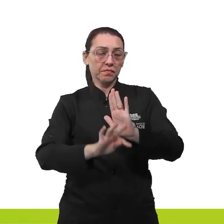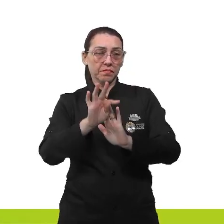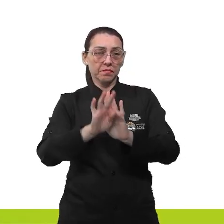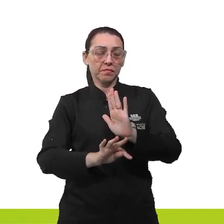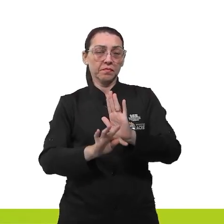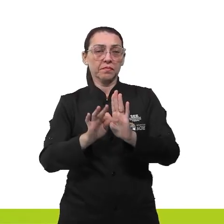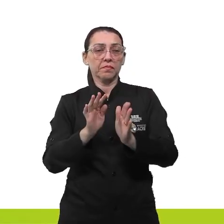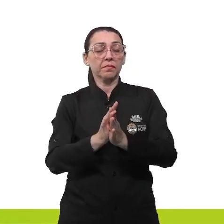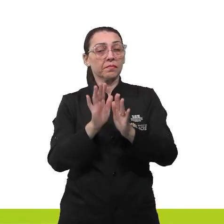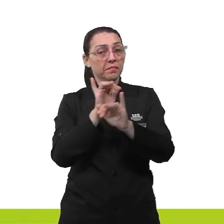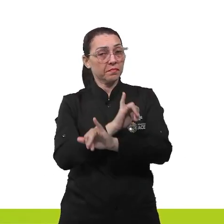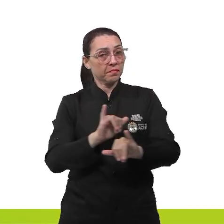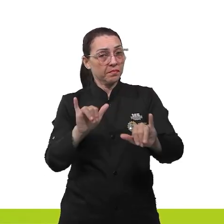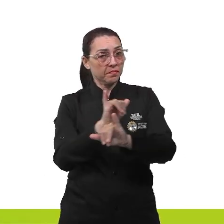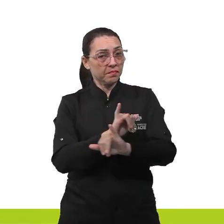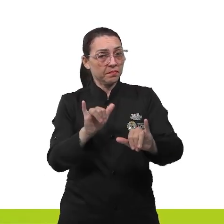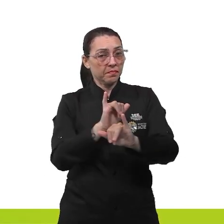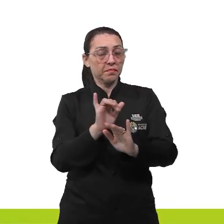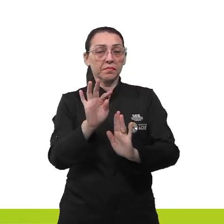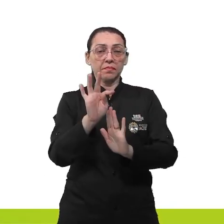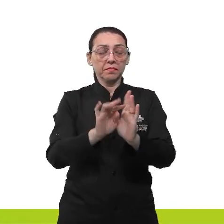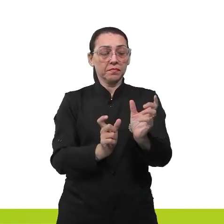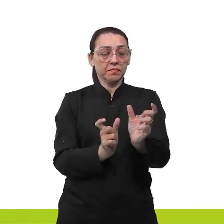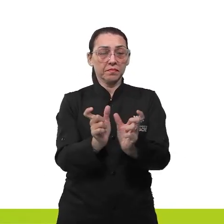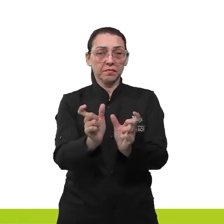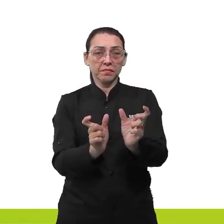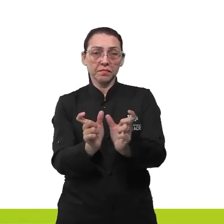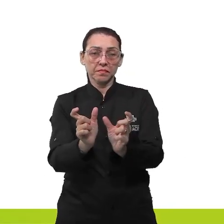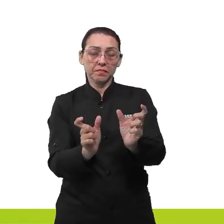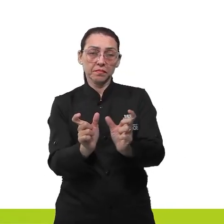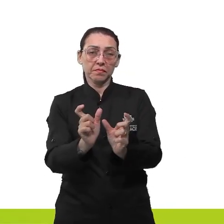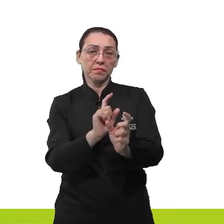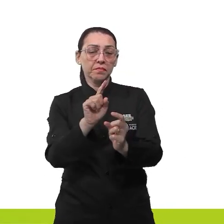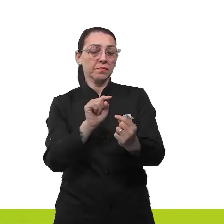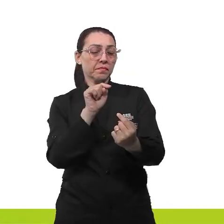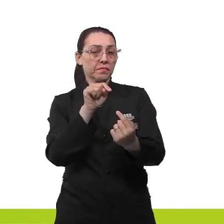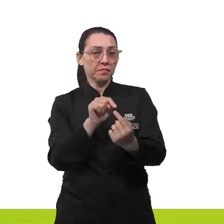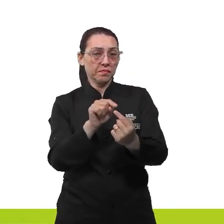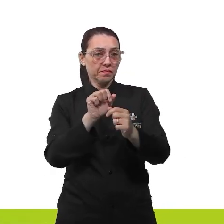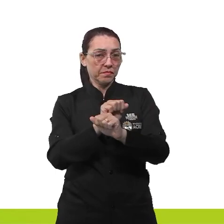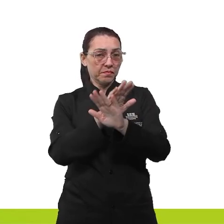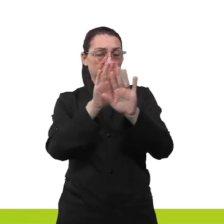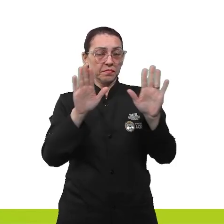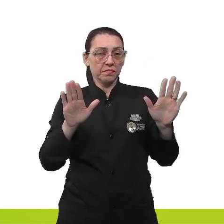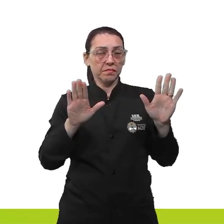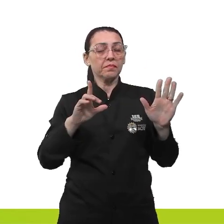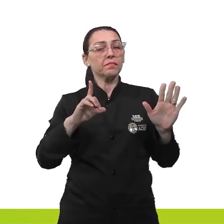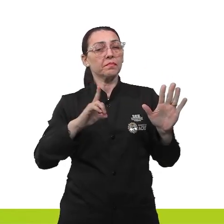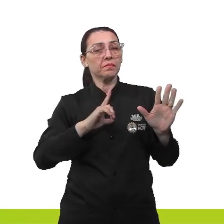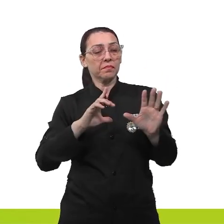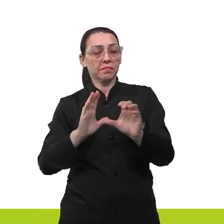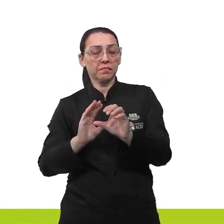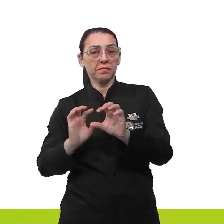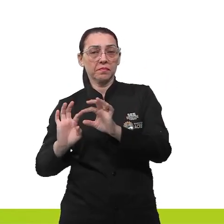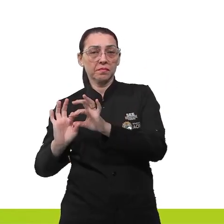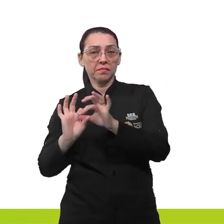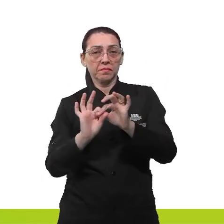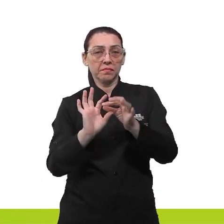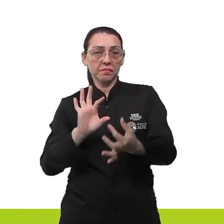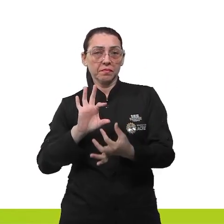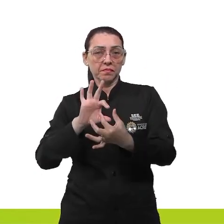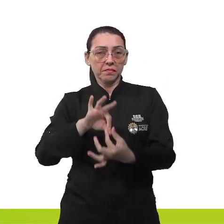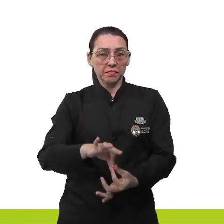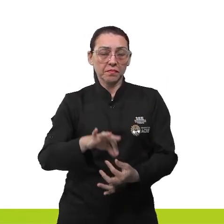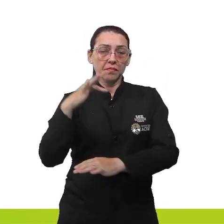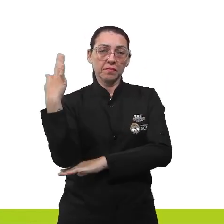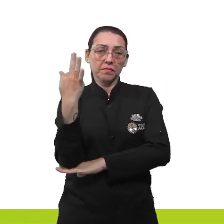prevalece aqui é a informação, os termos aí são objetivos, são claros, tem coesão, tem coerência, é